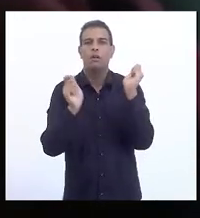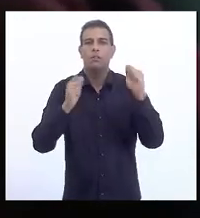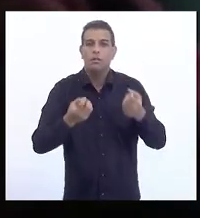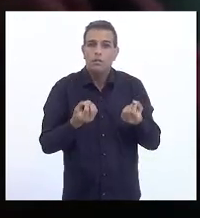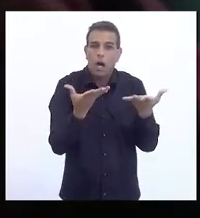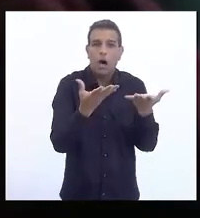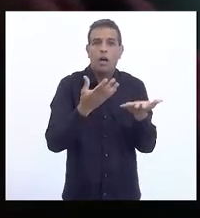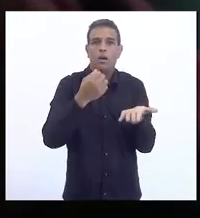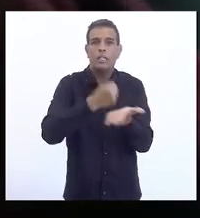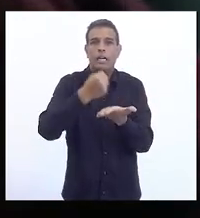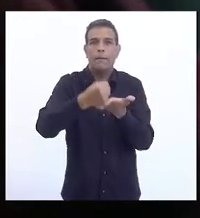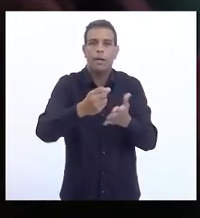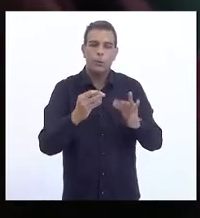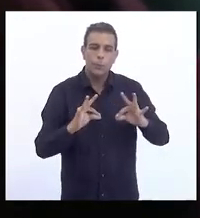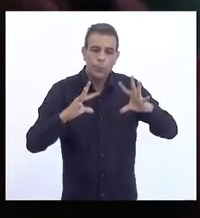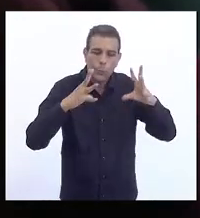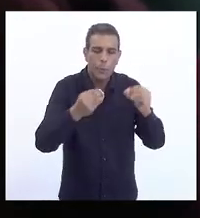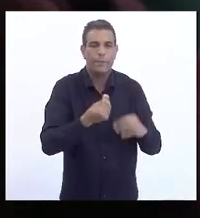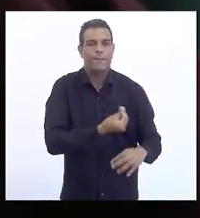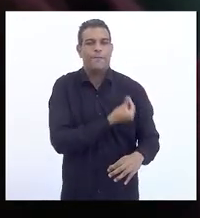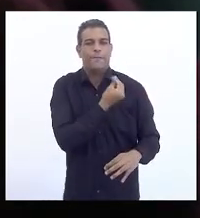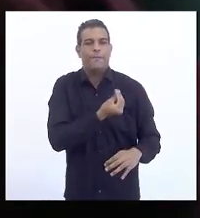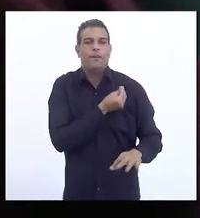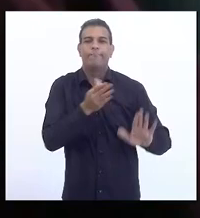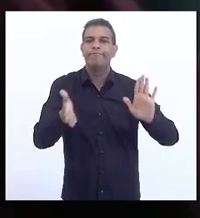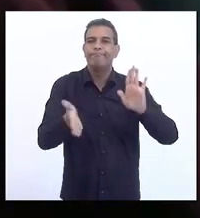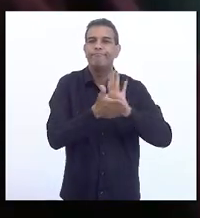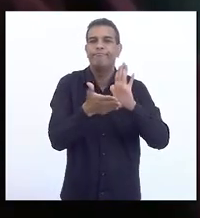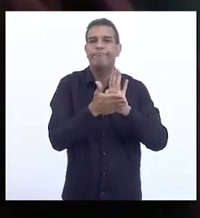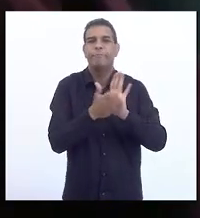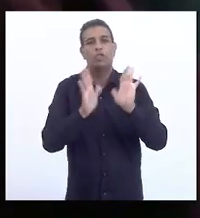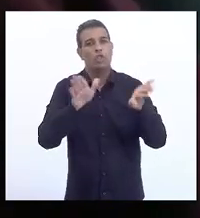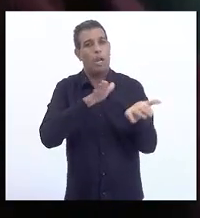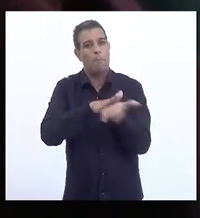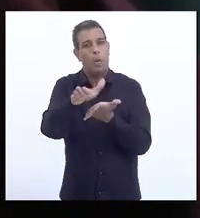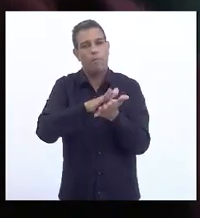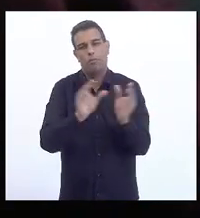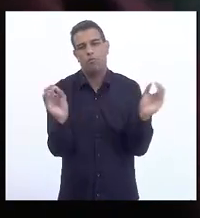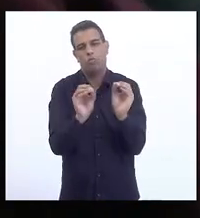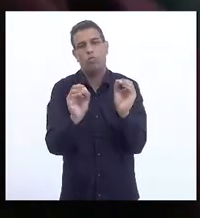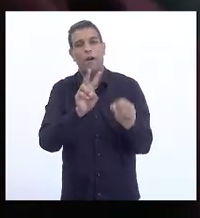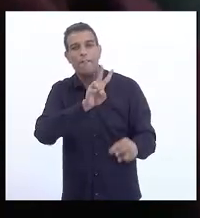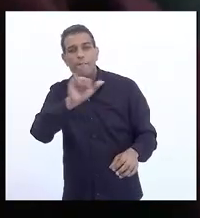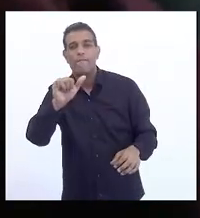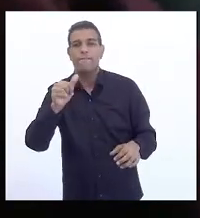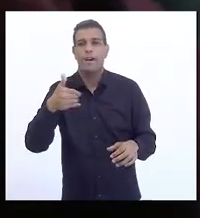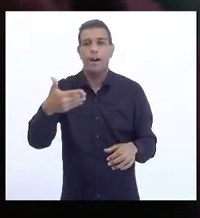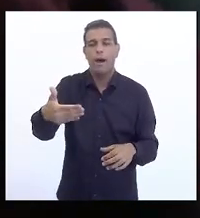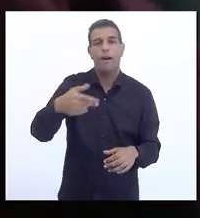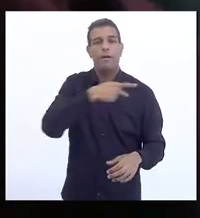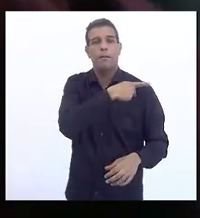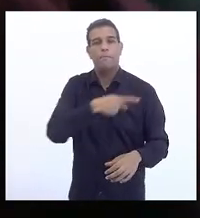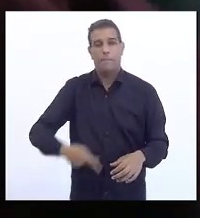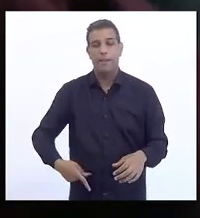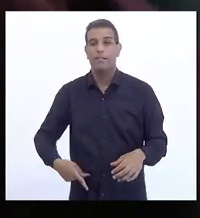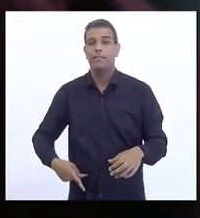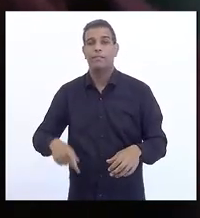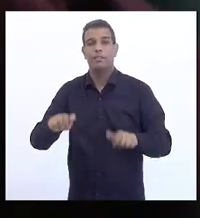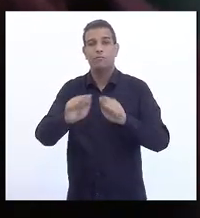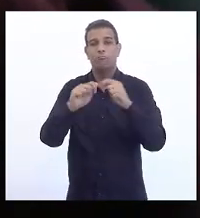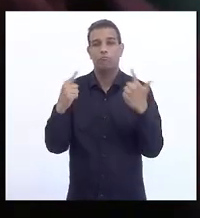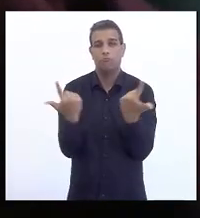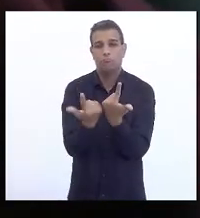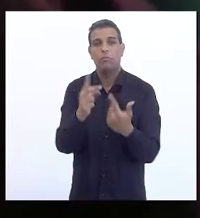de todos os sedaianos. É proposta essa que não foi ainda publicada, mas o presidente André Siciliano me garantiu que